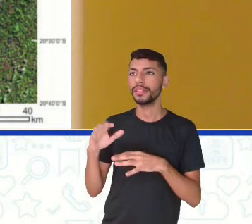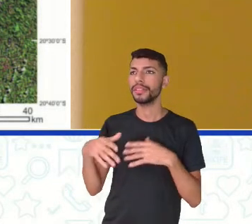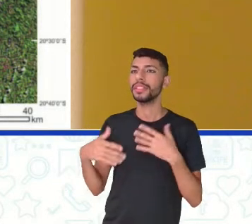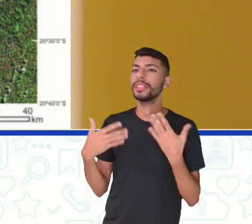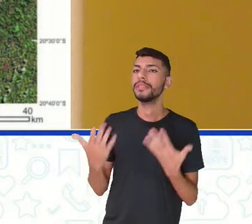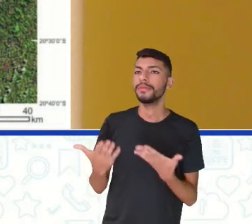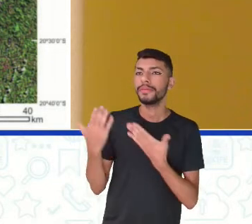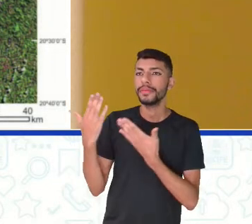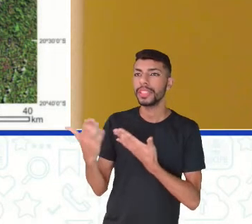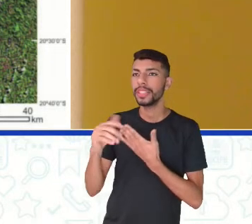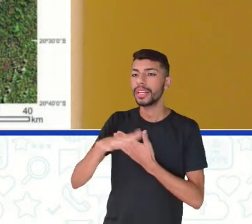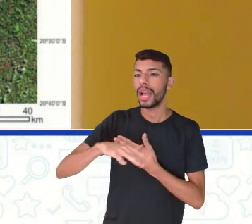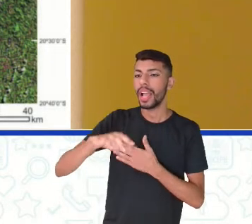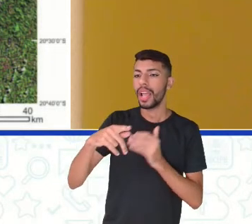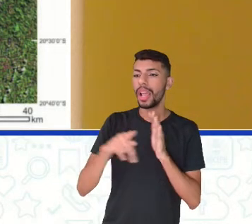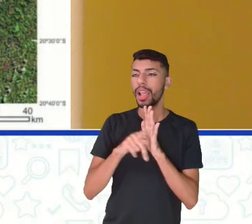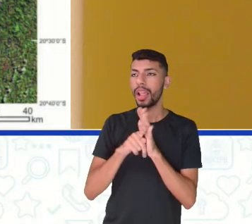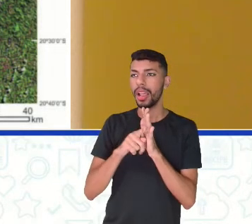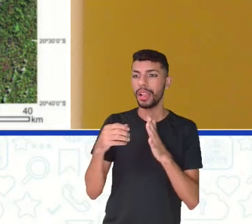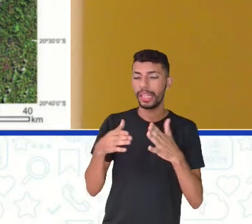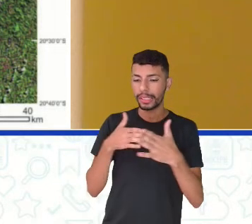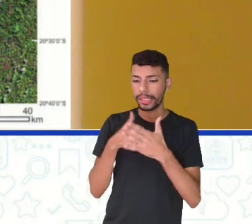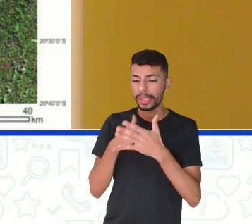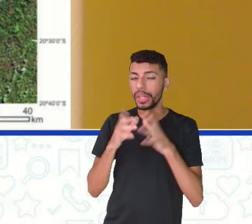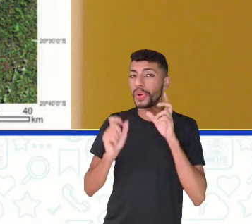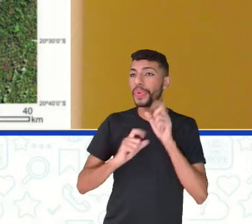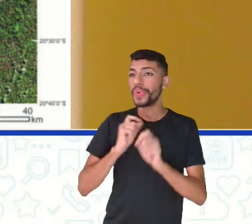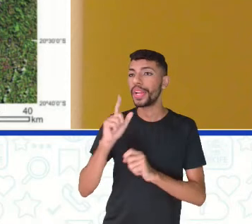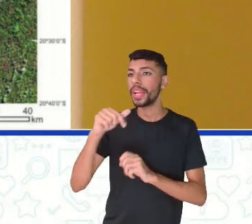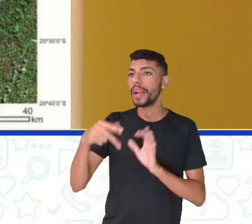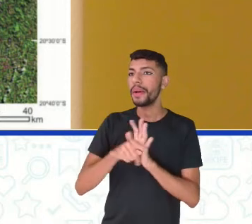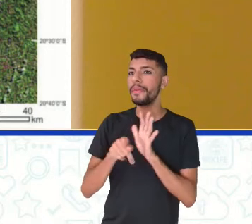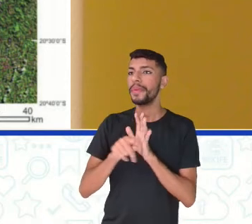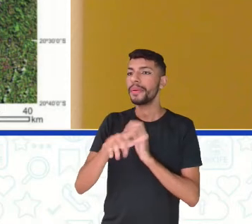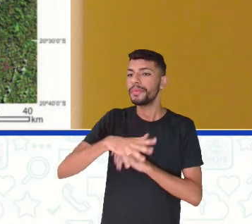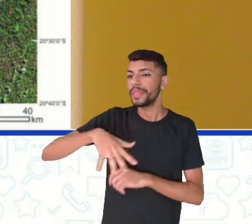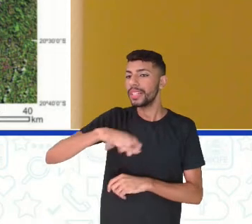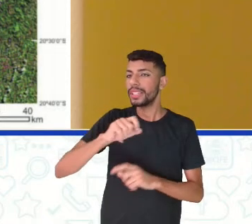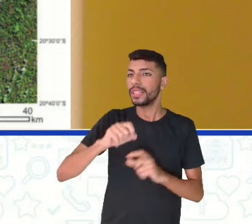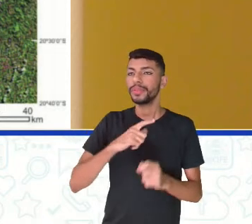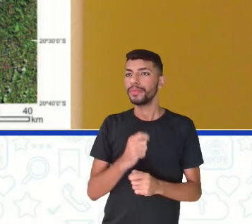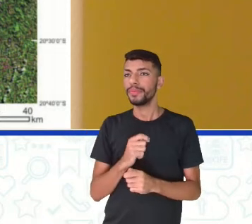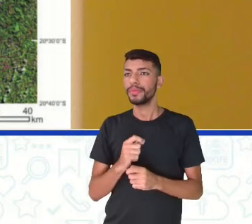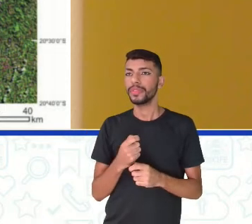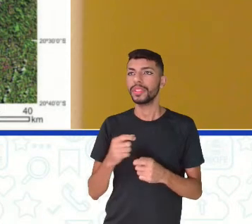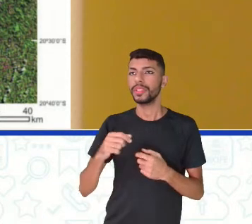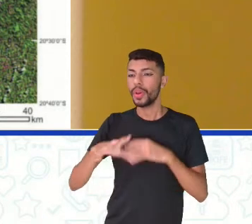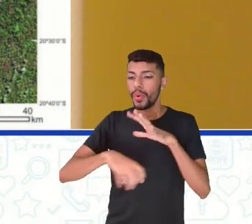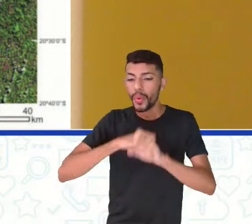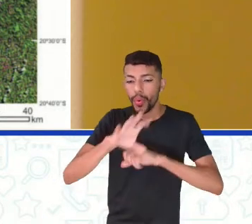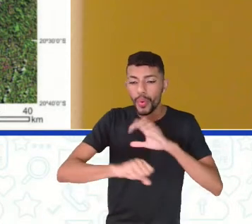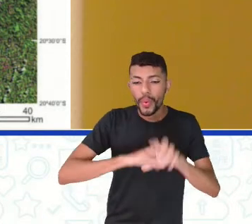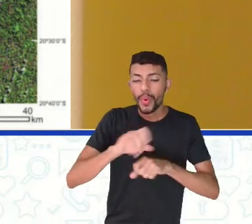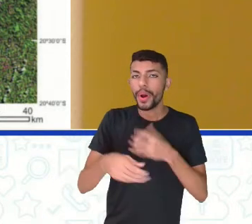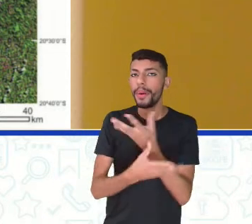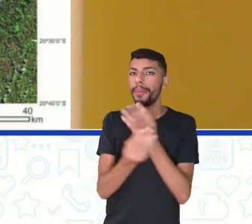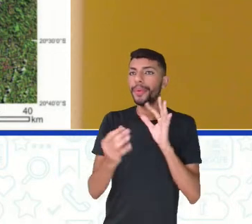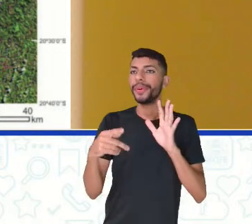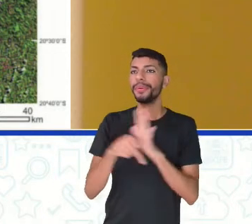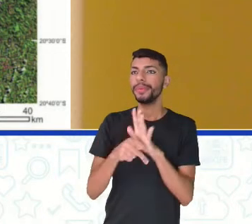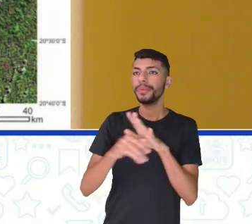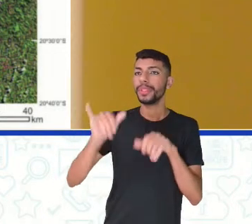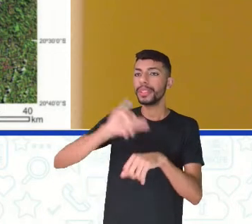justamente essa área que está demarcada aí vai ser uma área, né, de grande exploração de